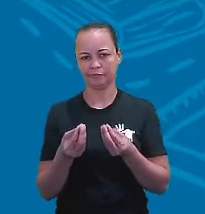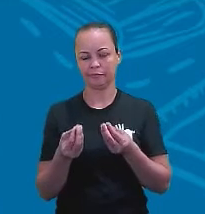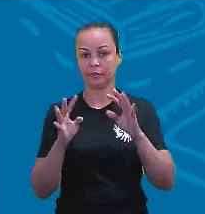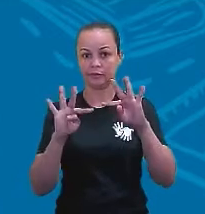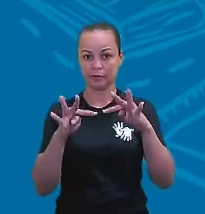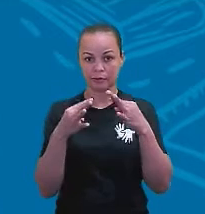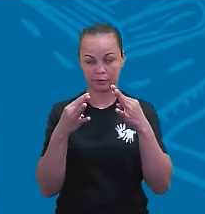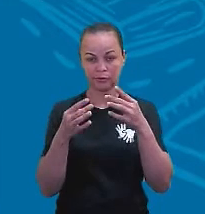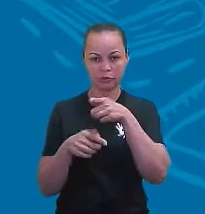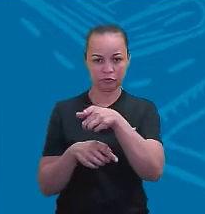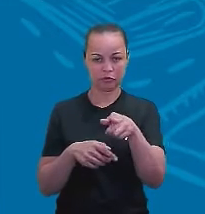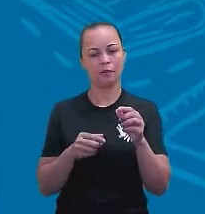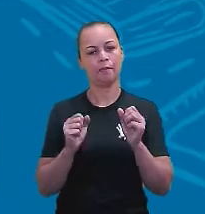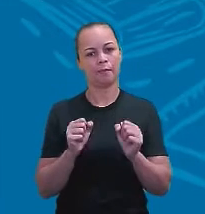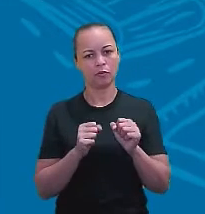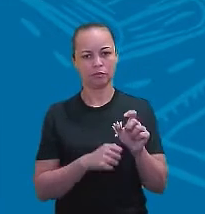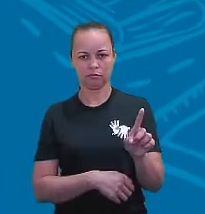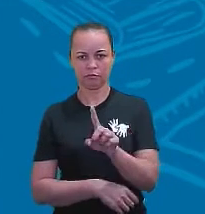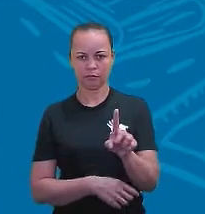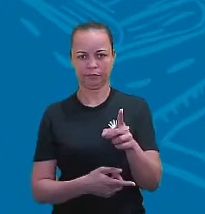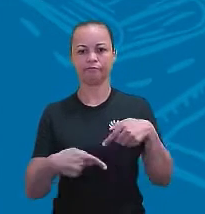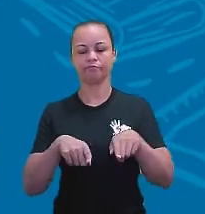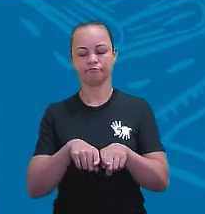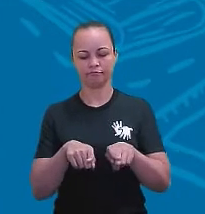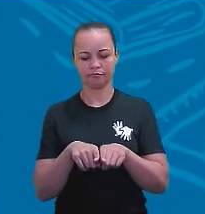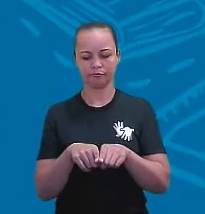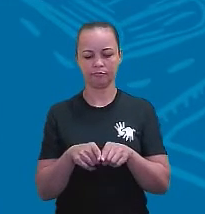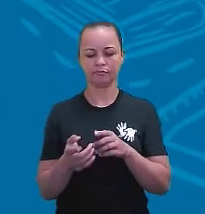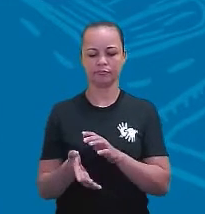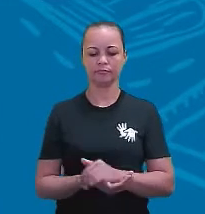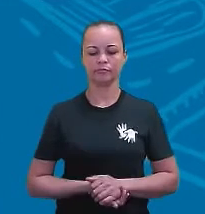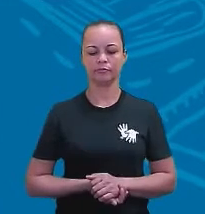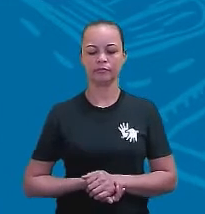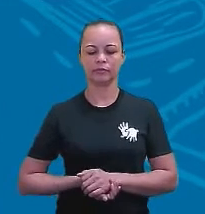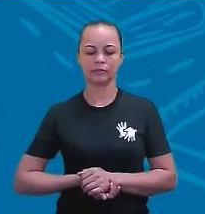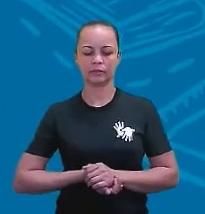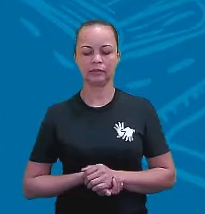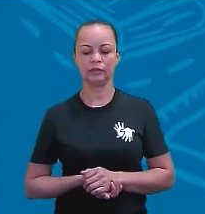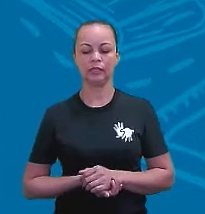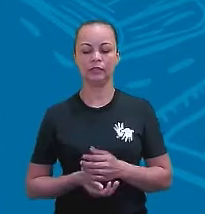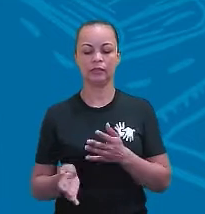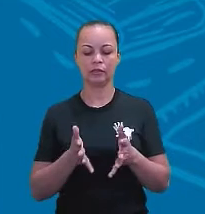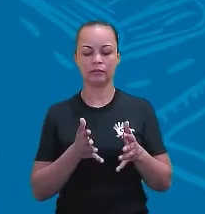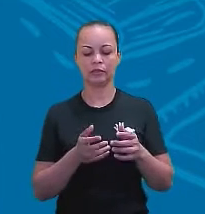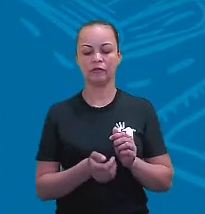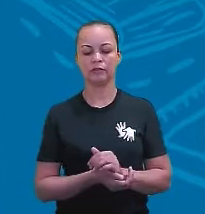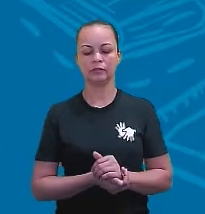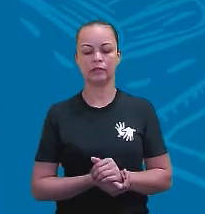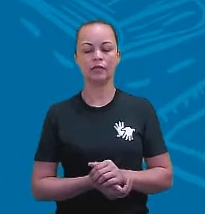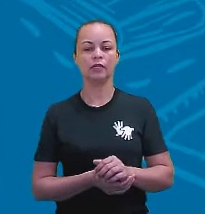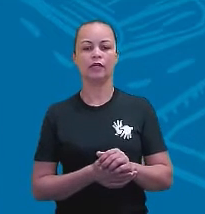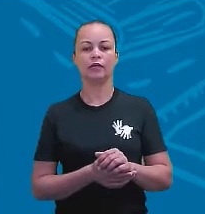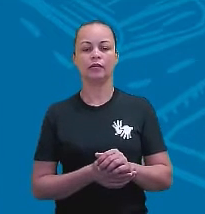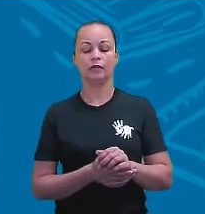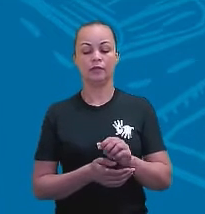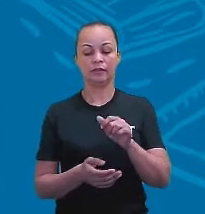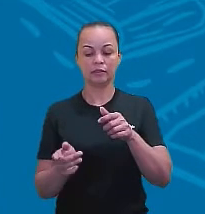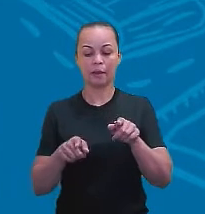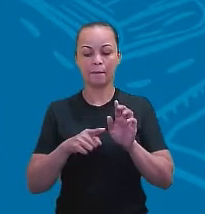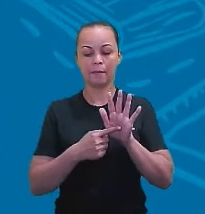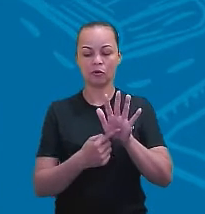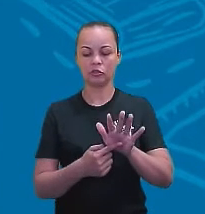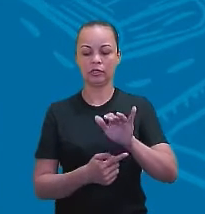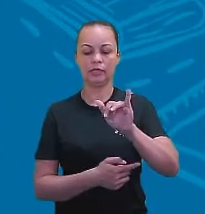pode negar também. Por exemplo, is not. Observa na tua tela como é que está. Is mas not. O que é que a gente faz? A gente